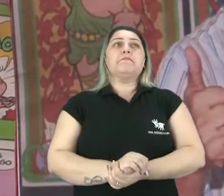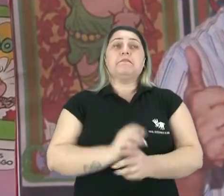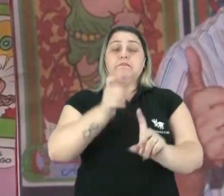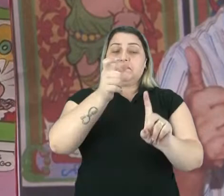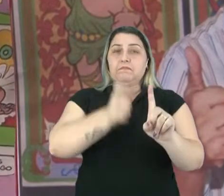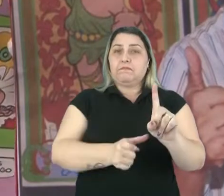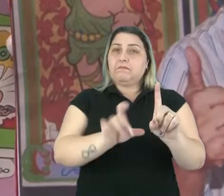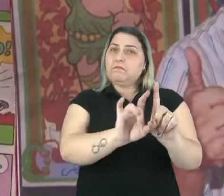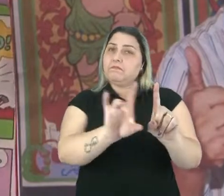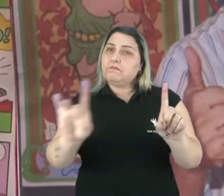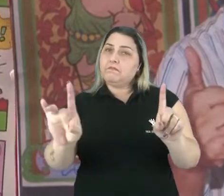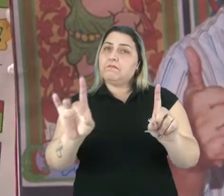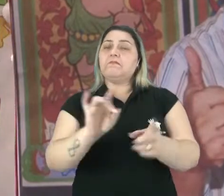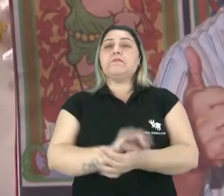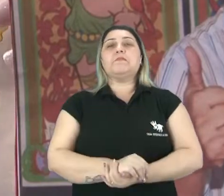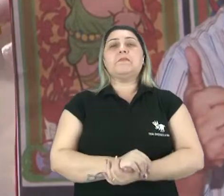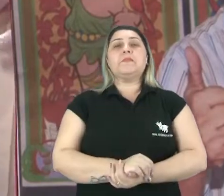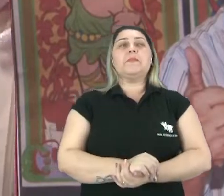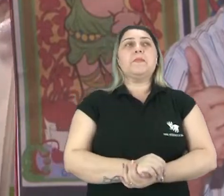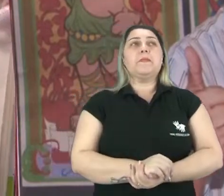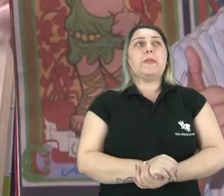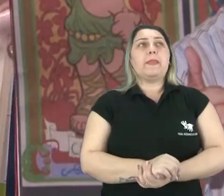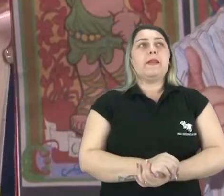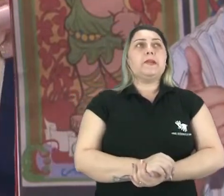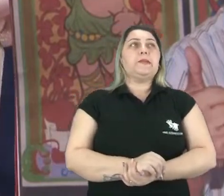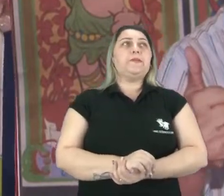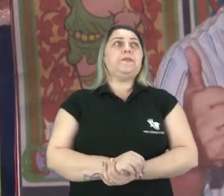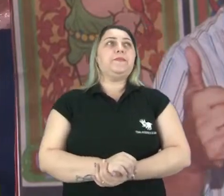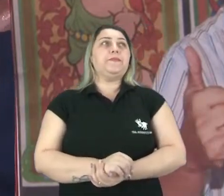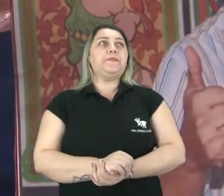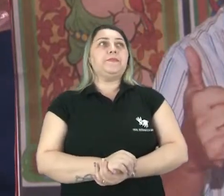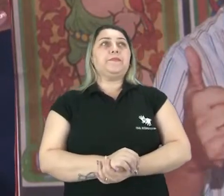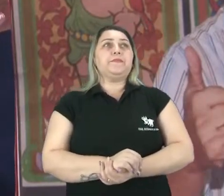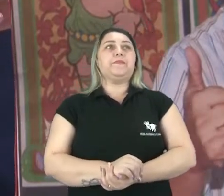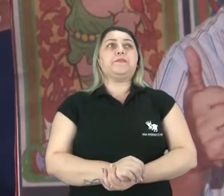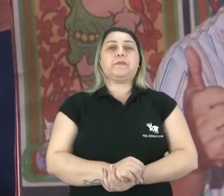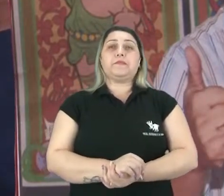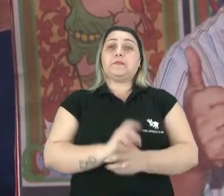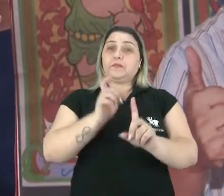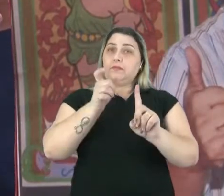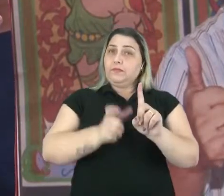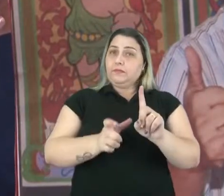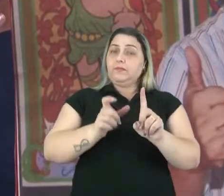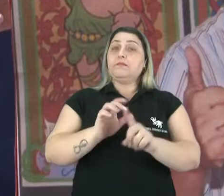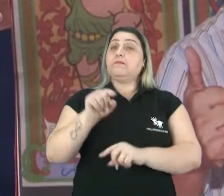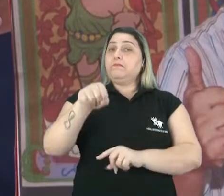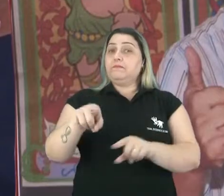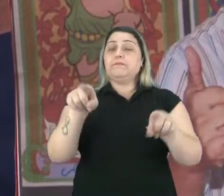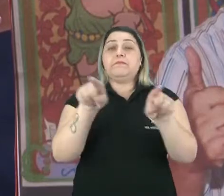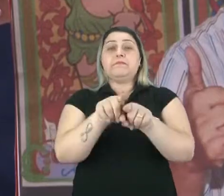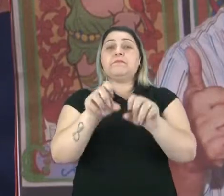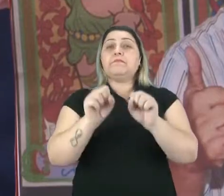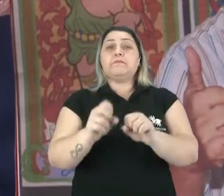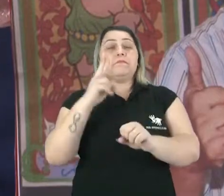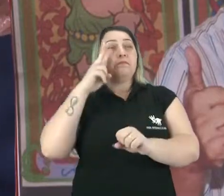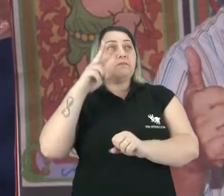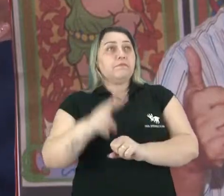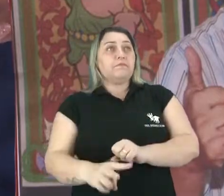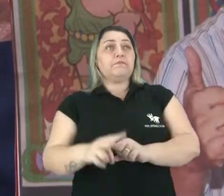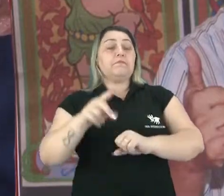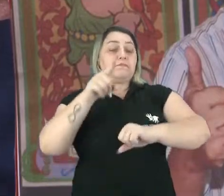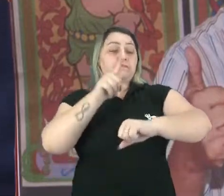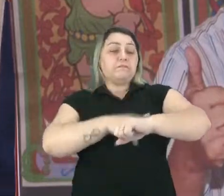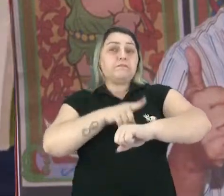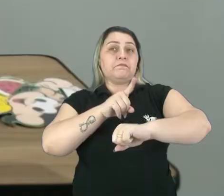faciais do rosto que está sendo contada a história daquele personagem. Você também pode observar